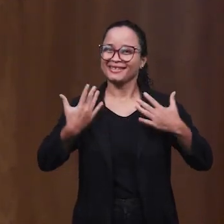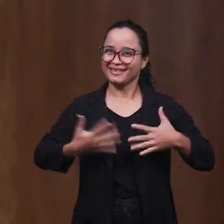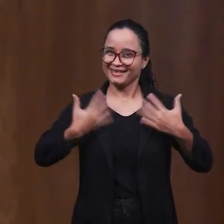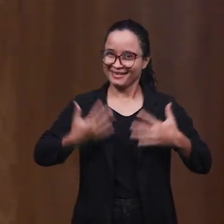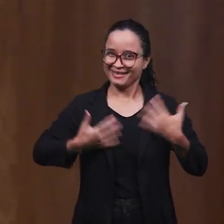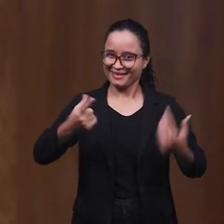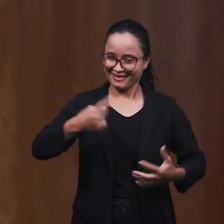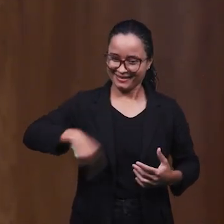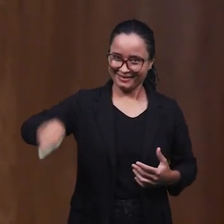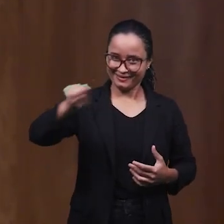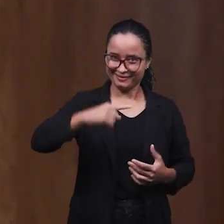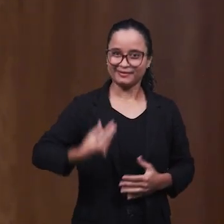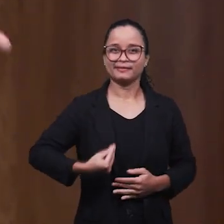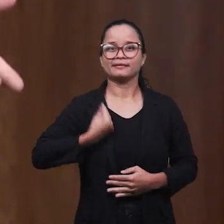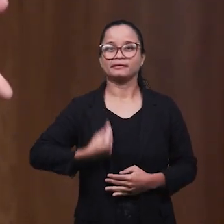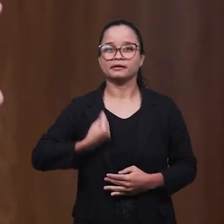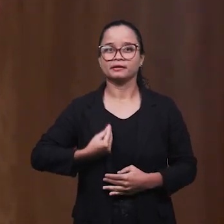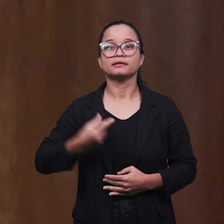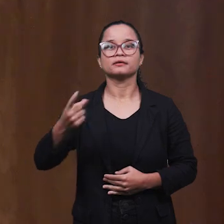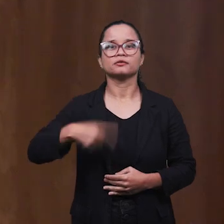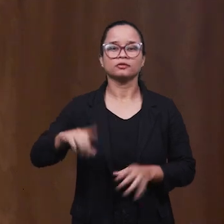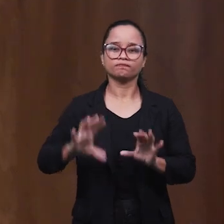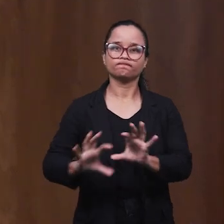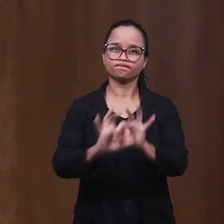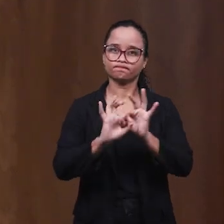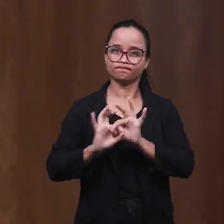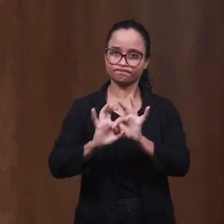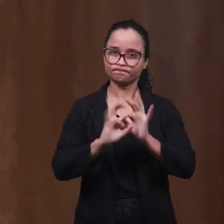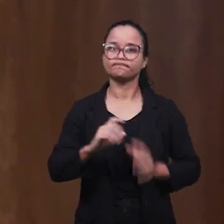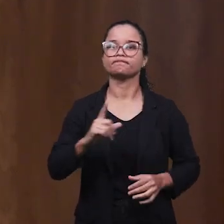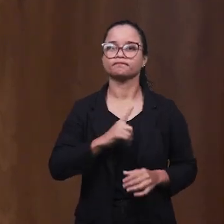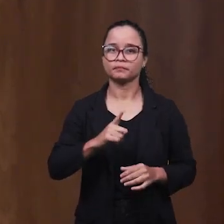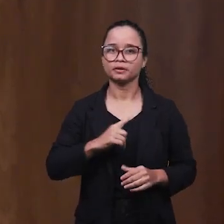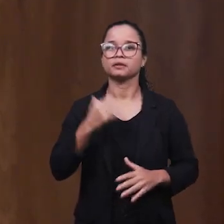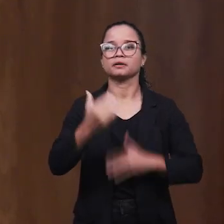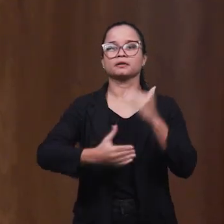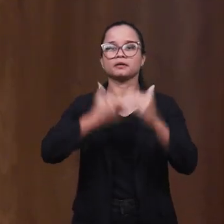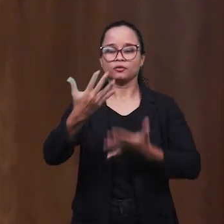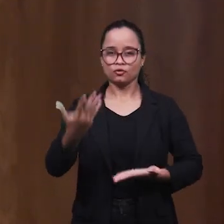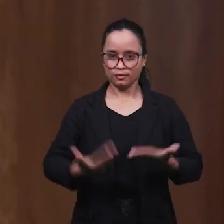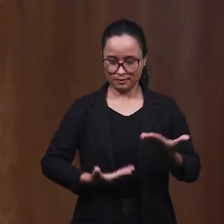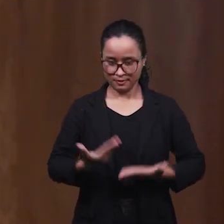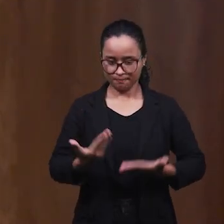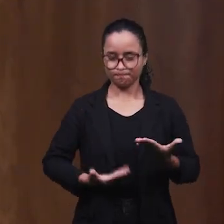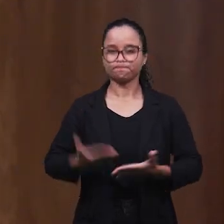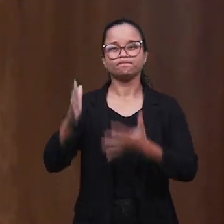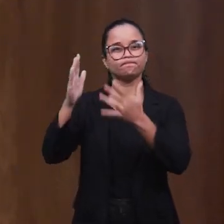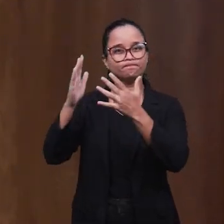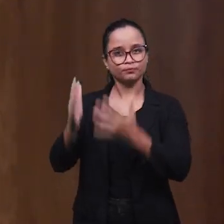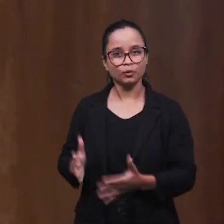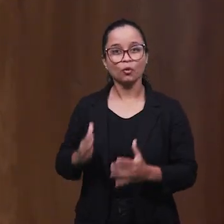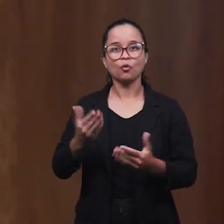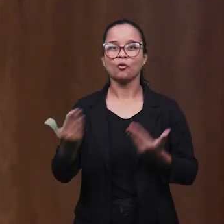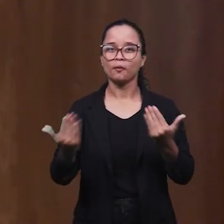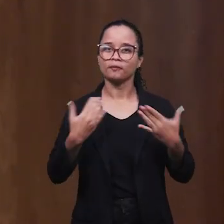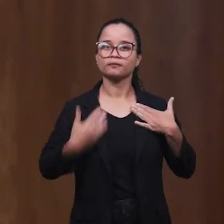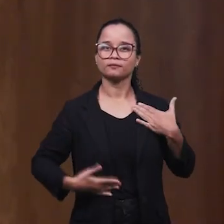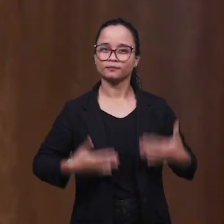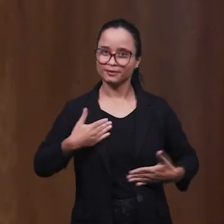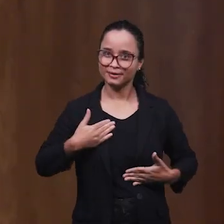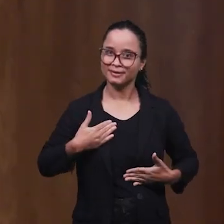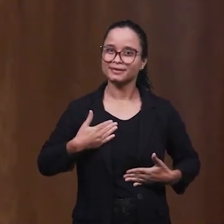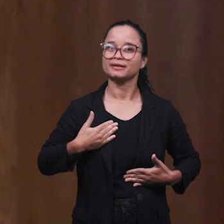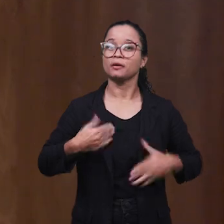para todos nós, fortalecendo a comunhão e edificação da Igreja, como corpo de Cristo que somos.